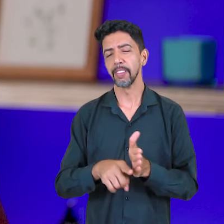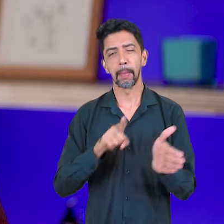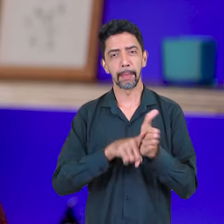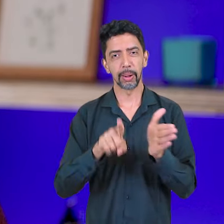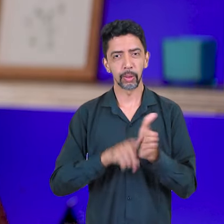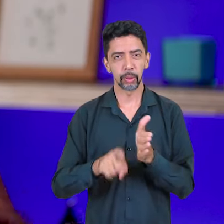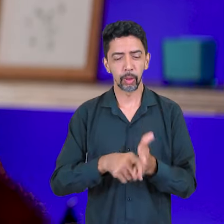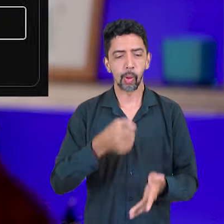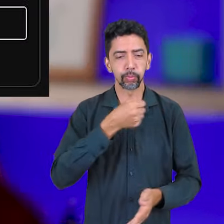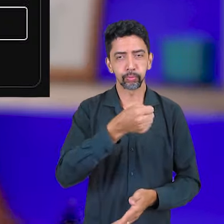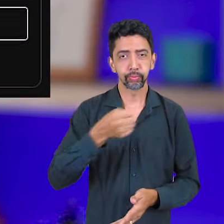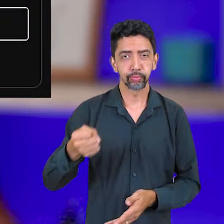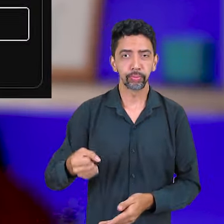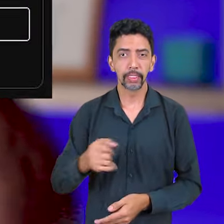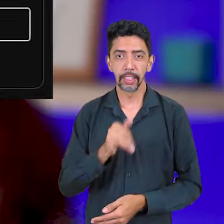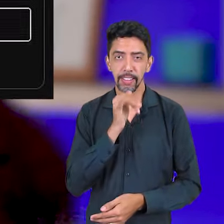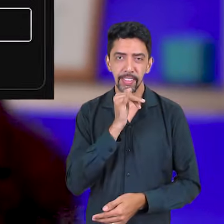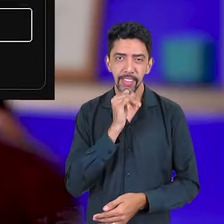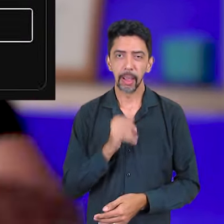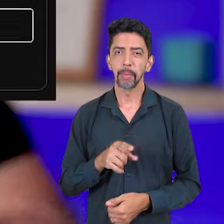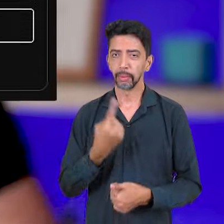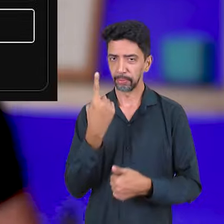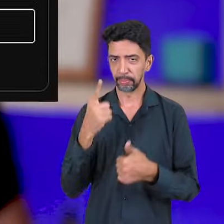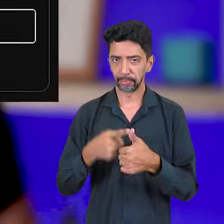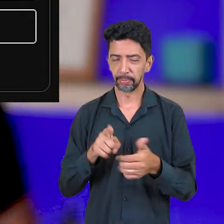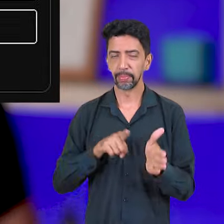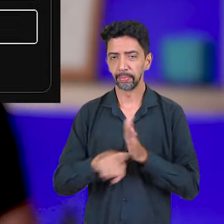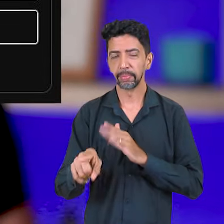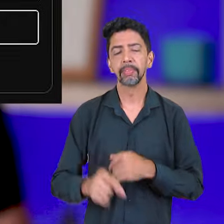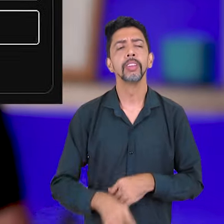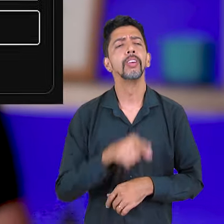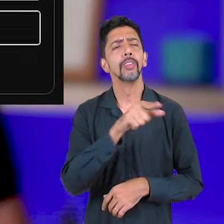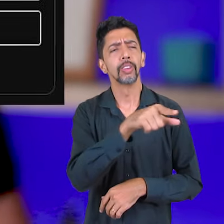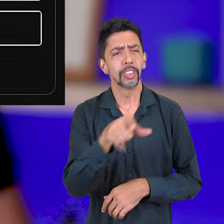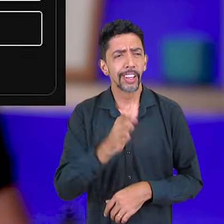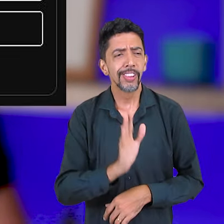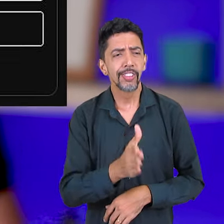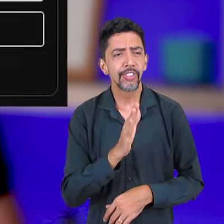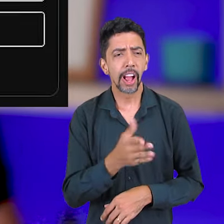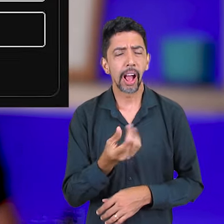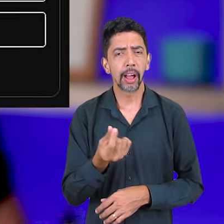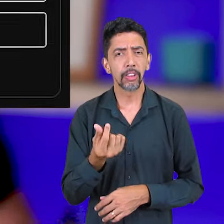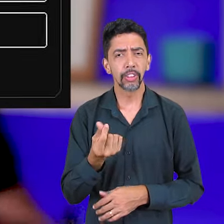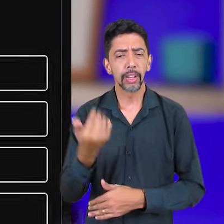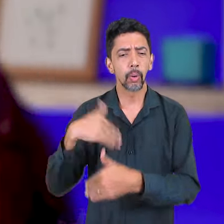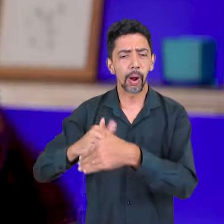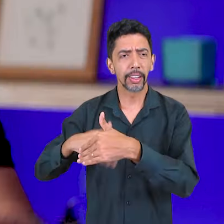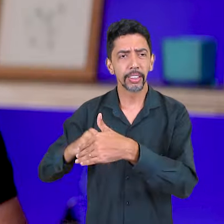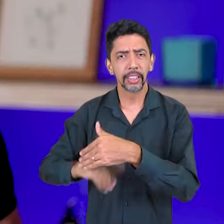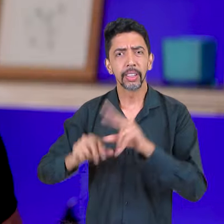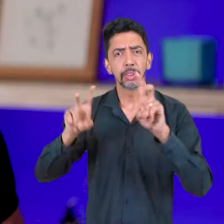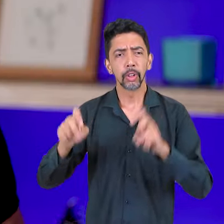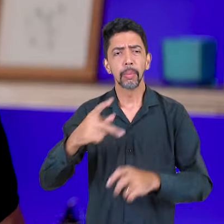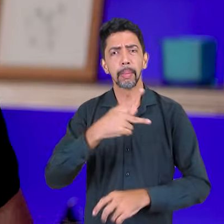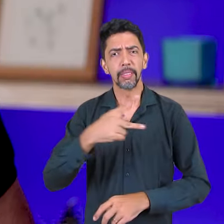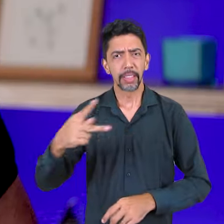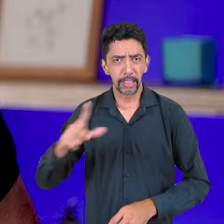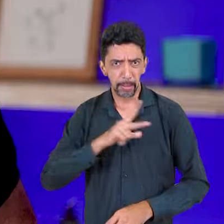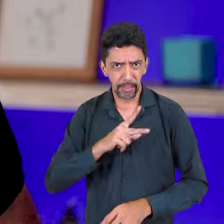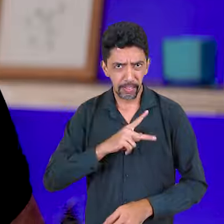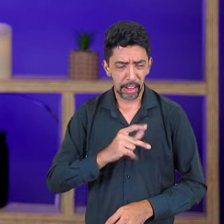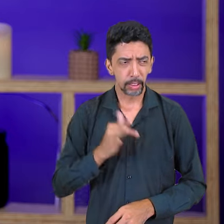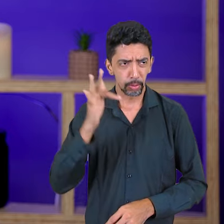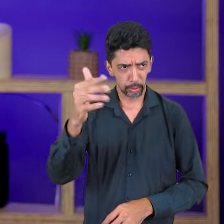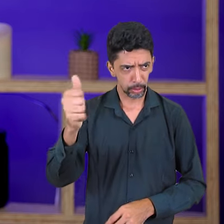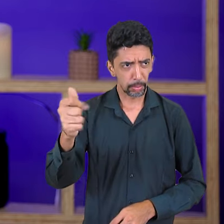qual foi o percentual quando eu perguntei se você estava aguardando já pra sua previdência privada pra sua aposentadoria Sabe